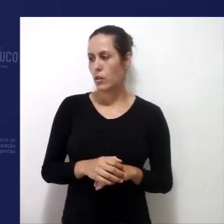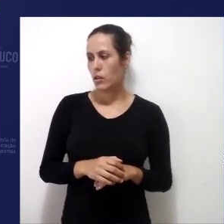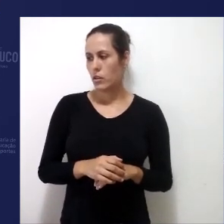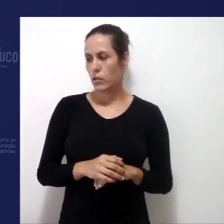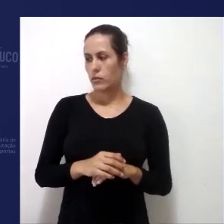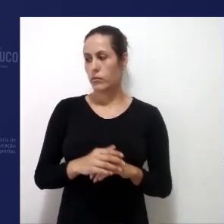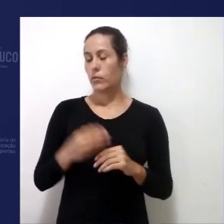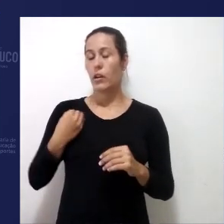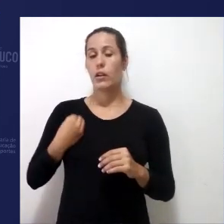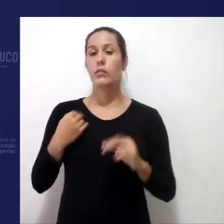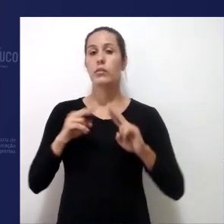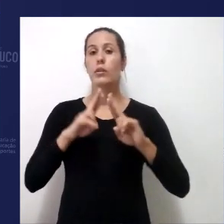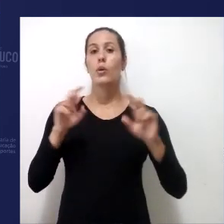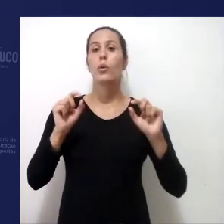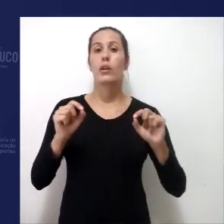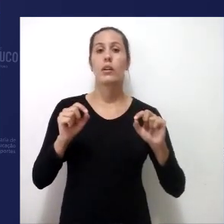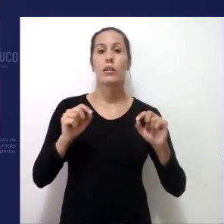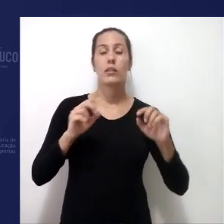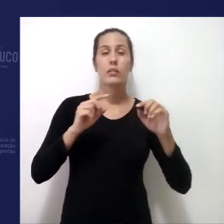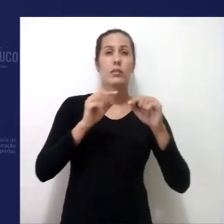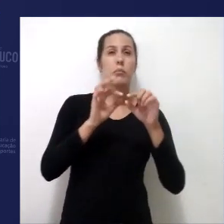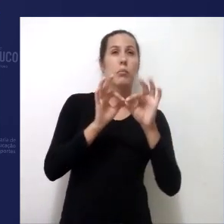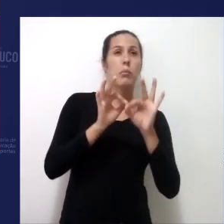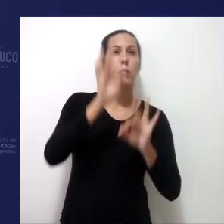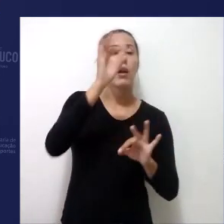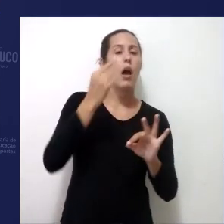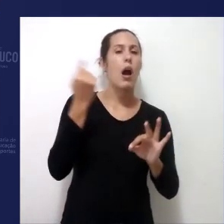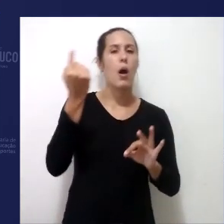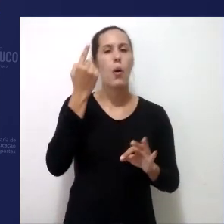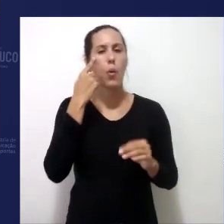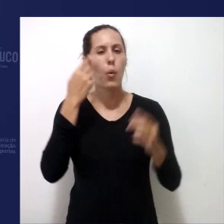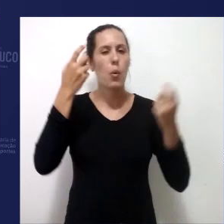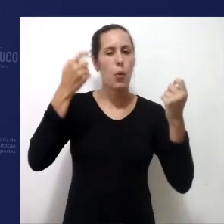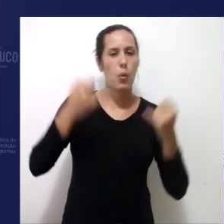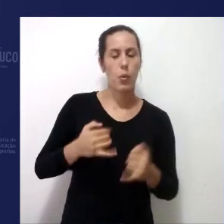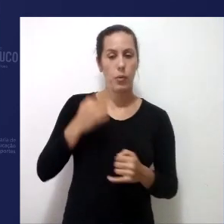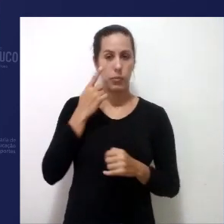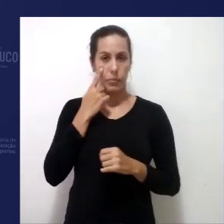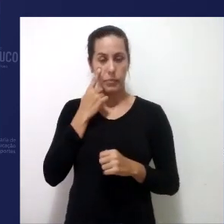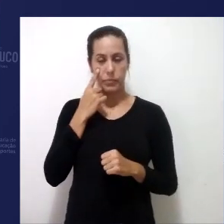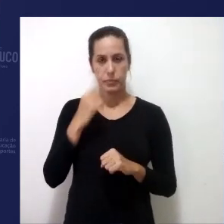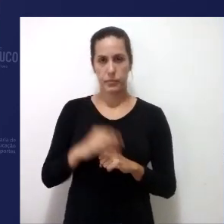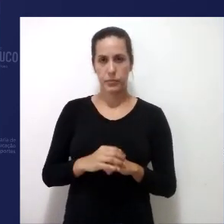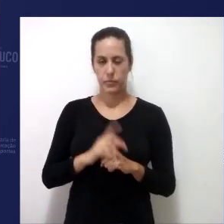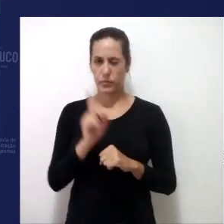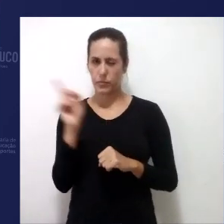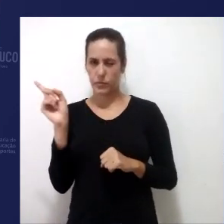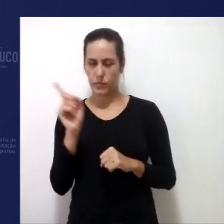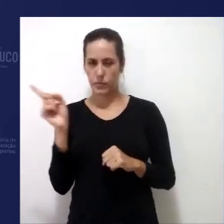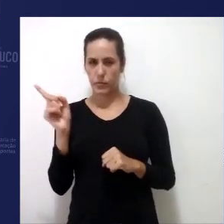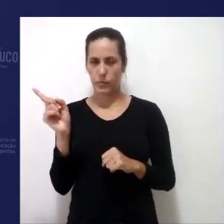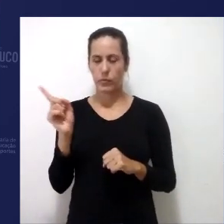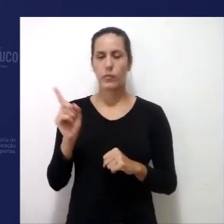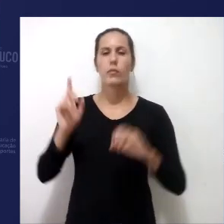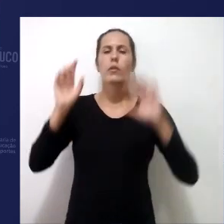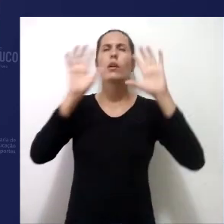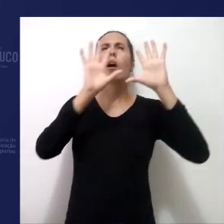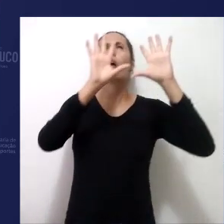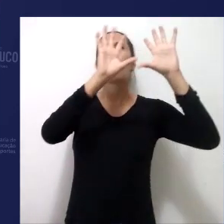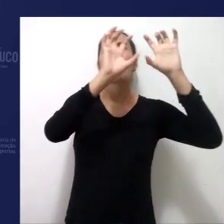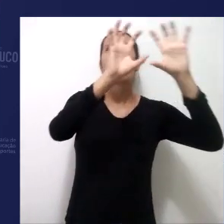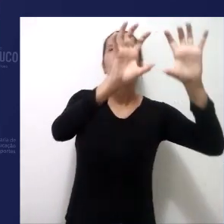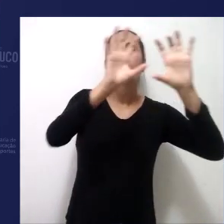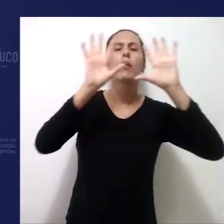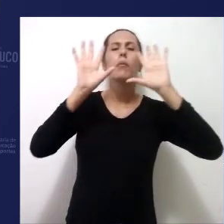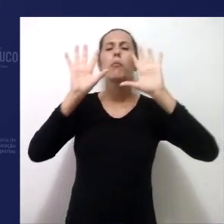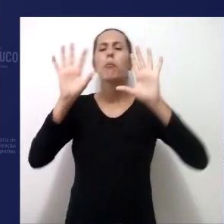em relação à questão da altura de base. Observe na telinha. Quando se fala de